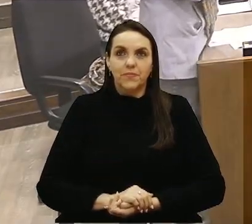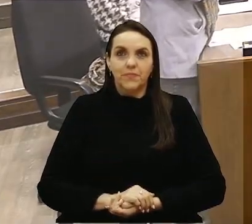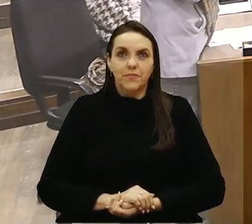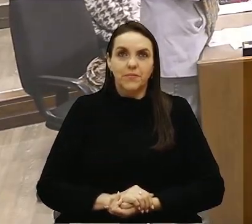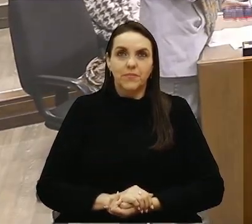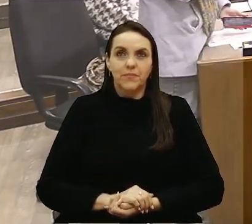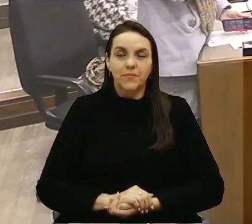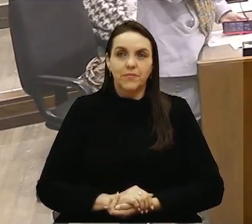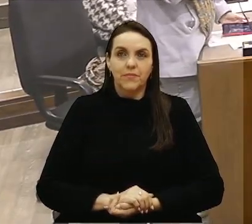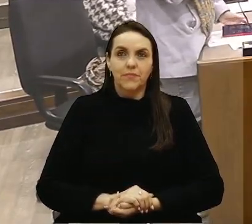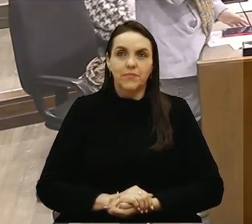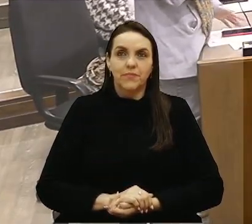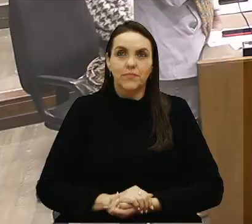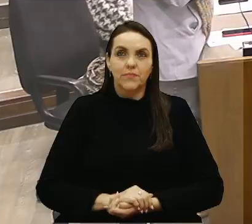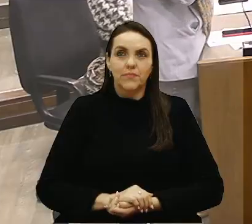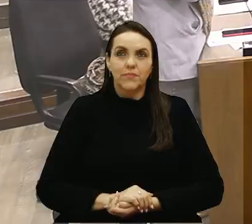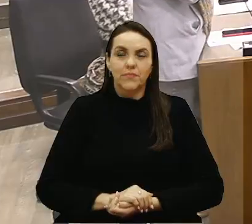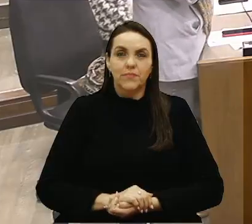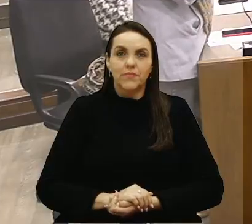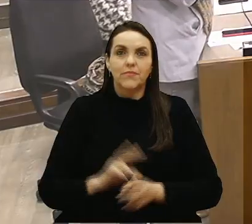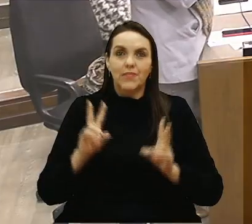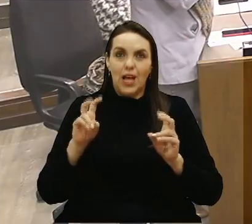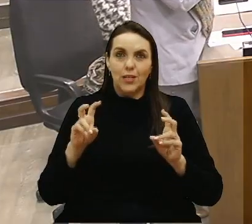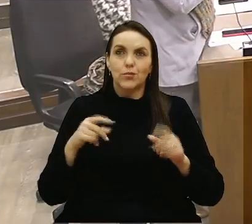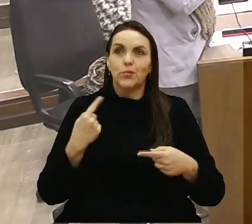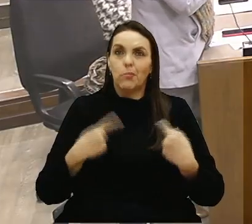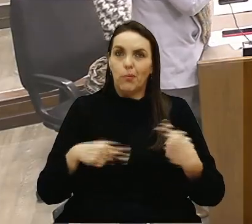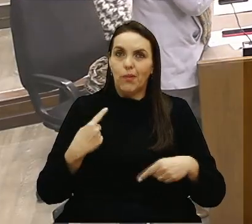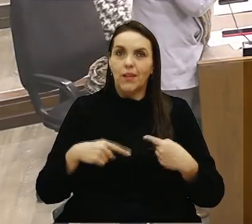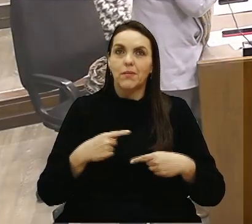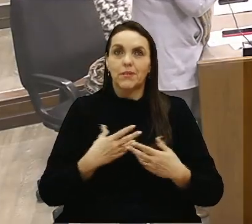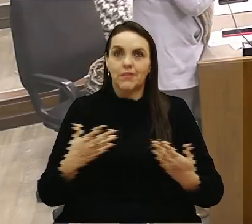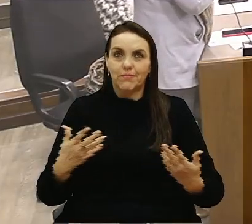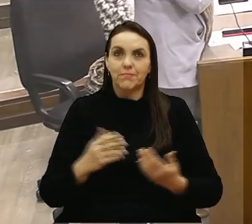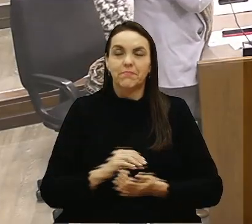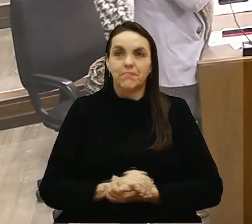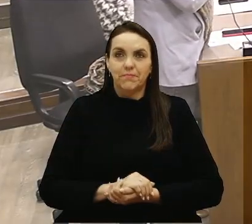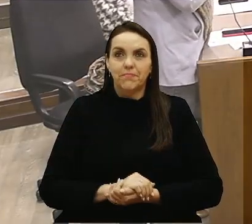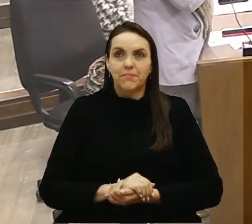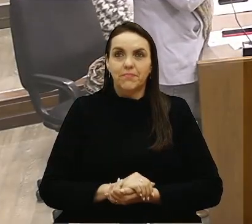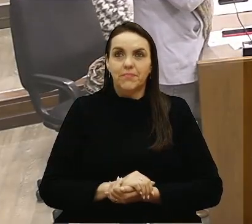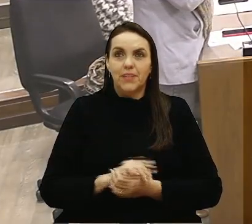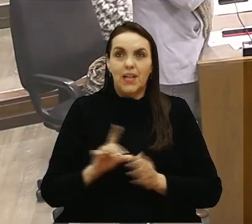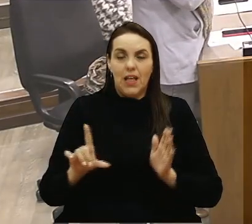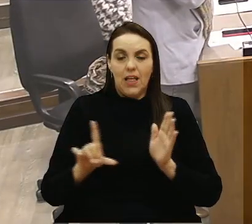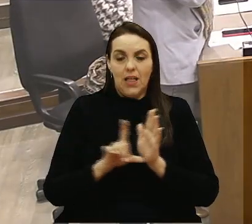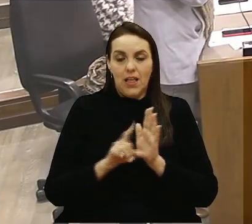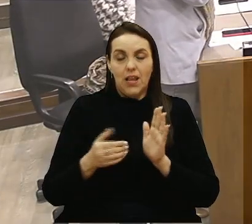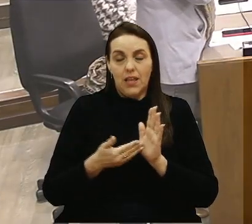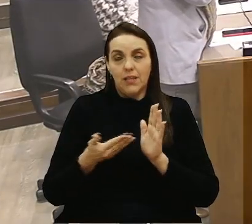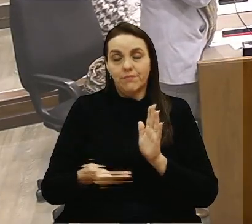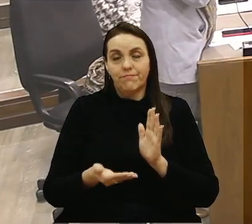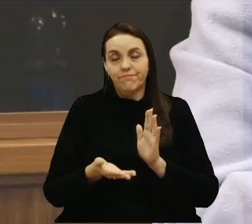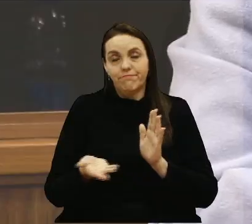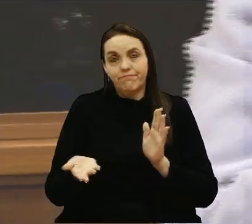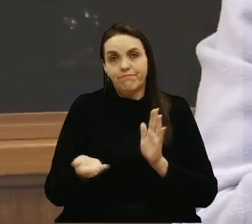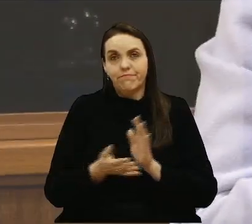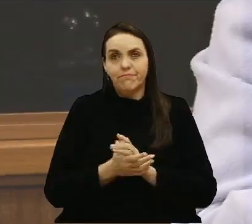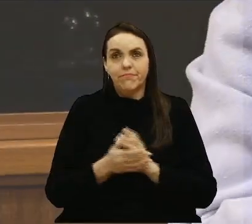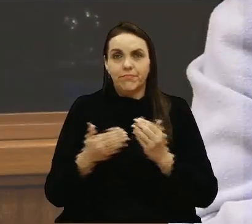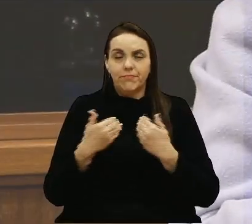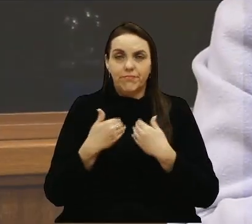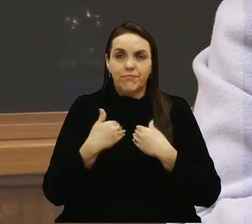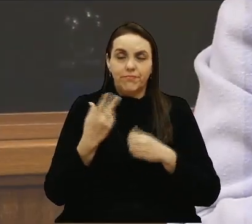Bom, assunto polêmico, né? Uma, essa questão da lei em si. Eu